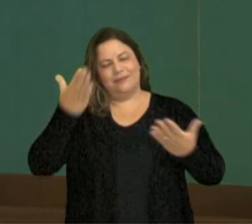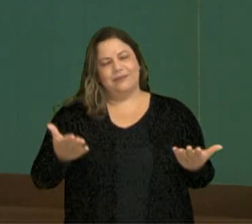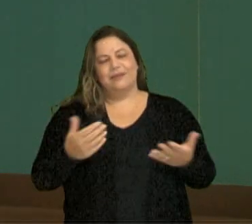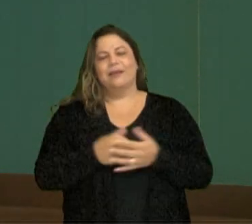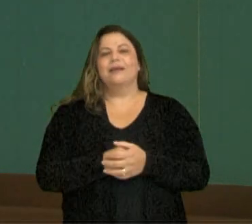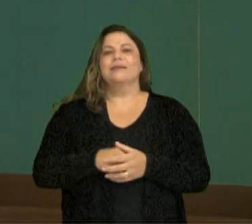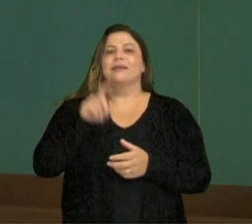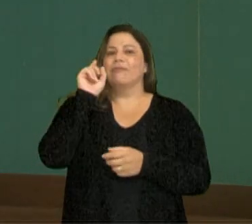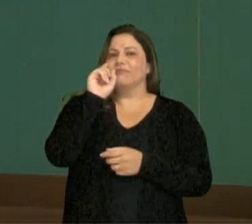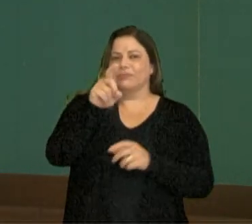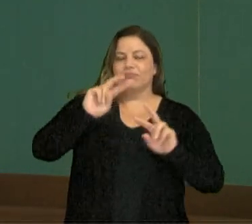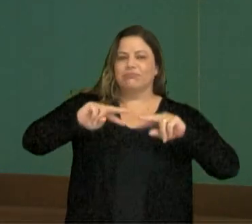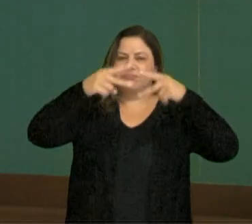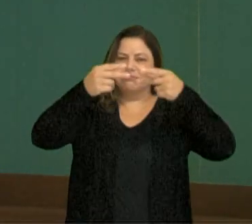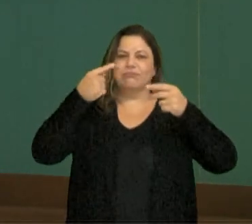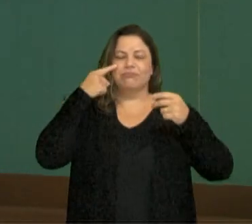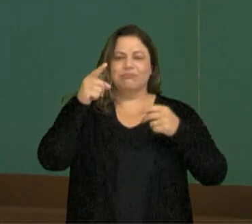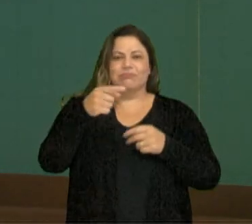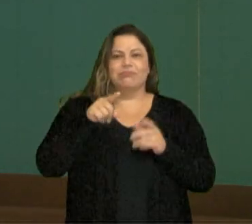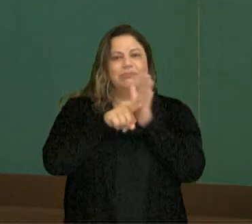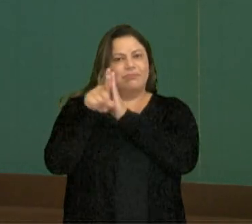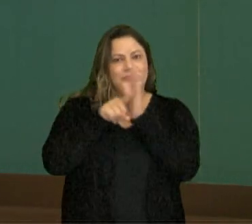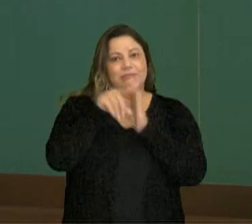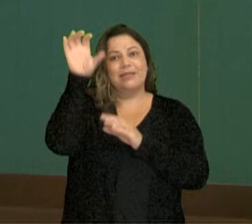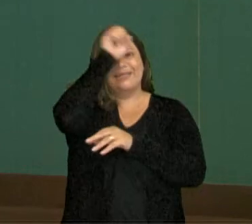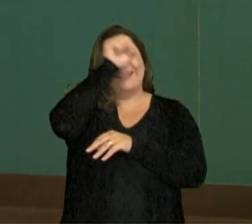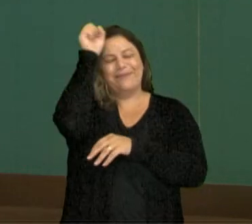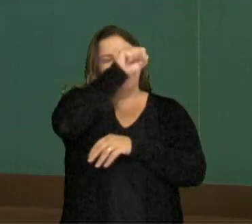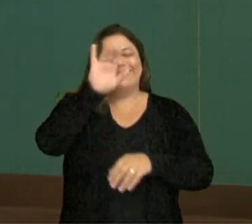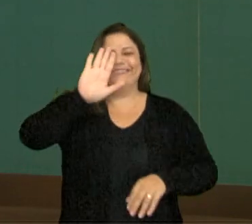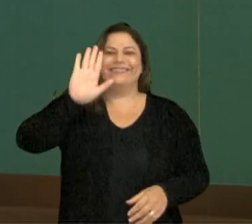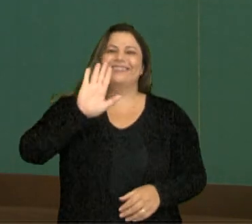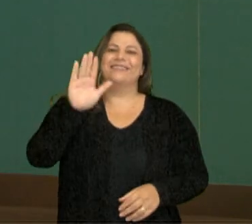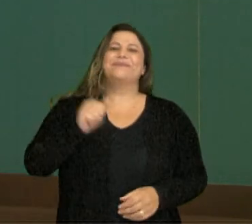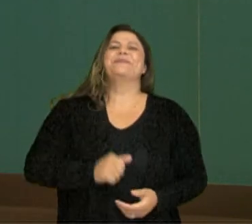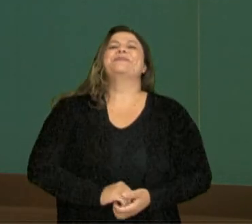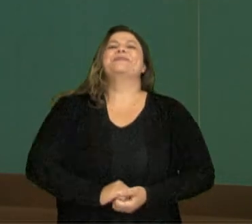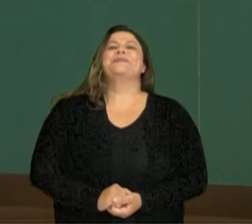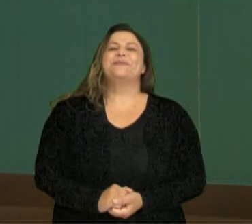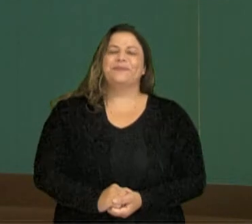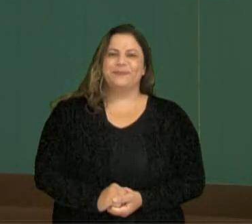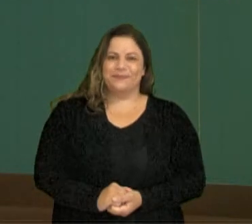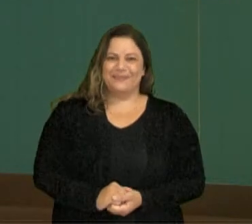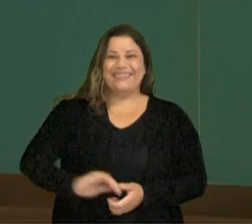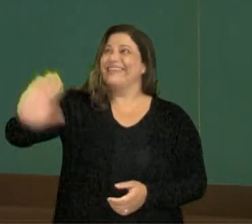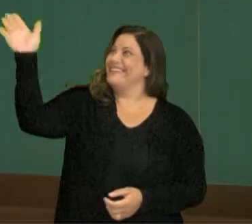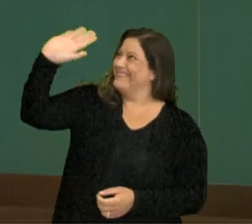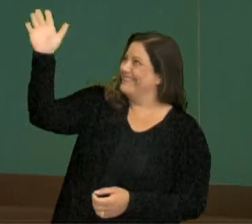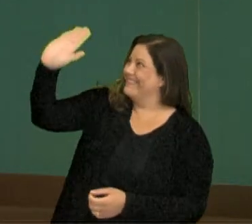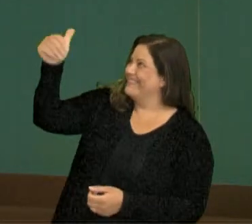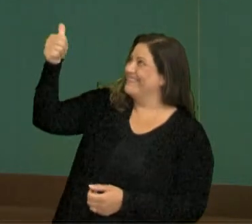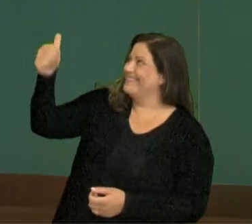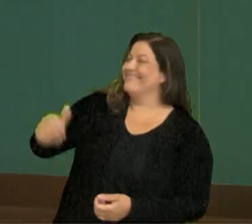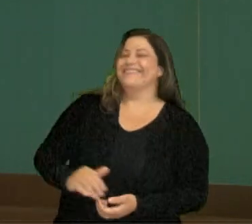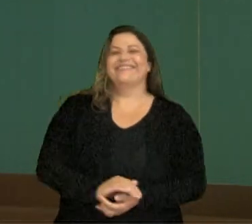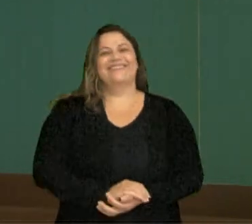uma pesquisadinha. Espero que tenham aprendido e gostado. See you, bye. Bye, Elisângela.